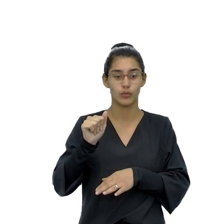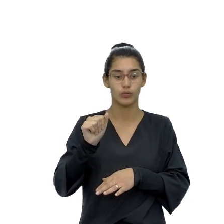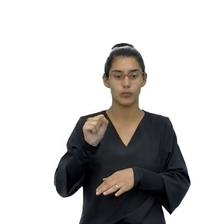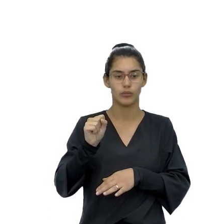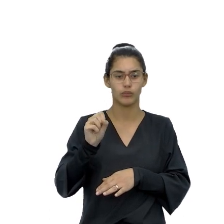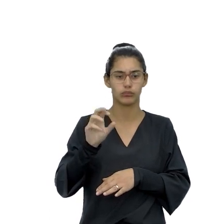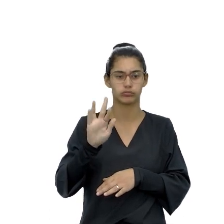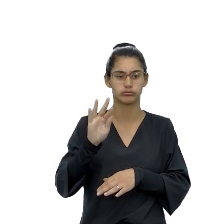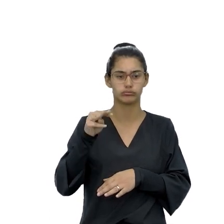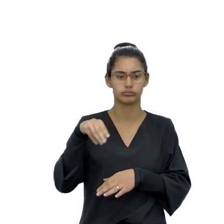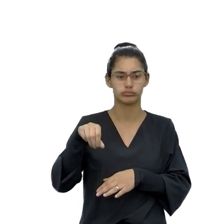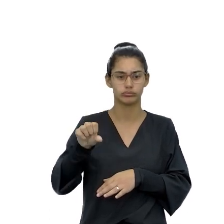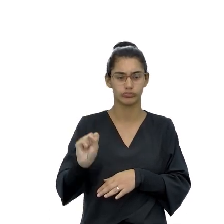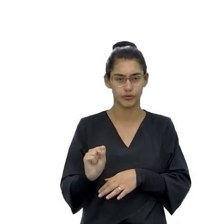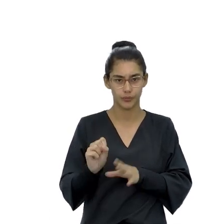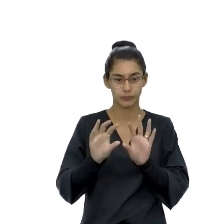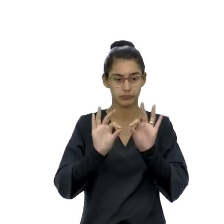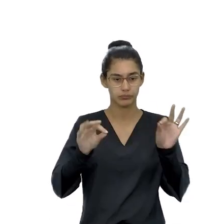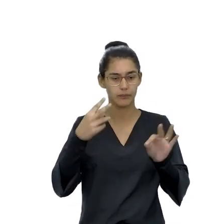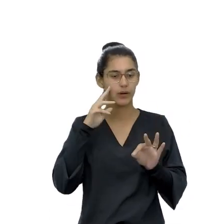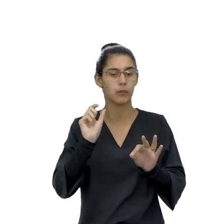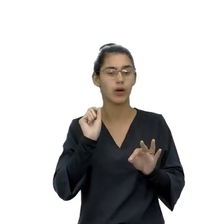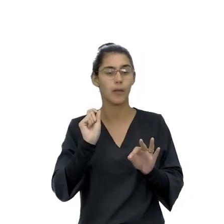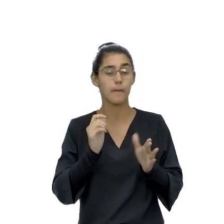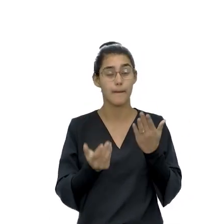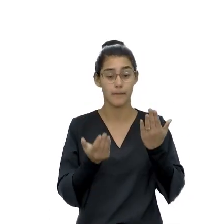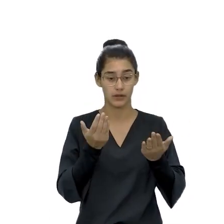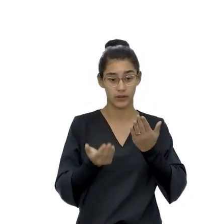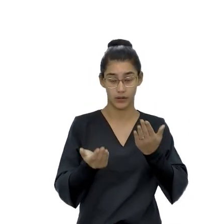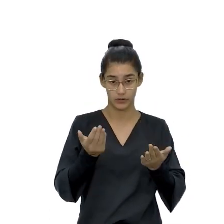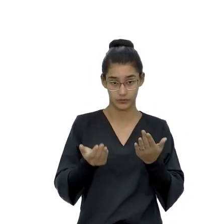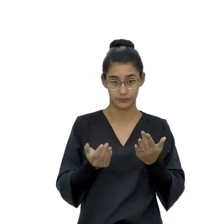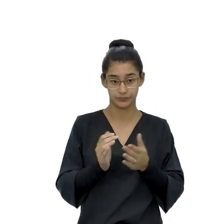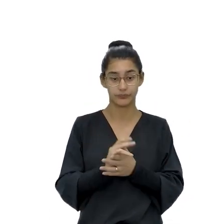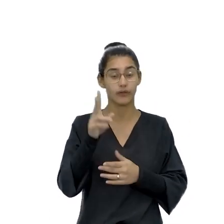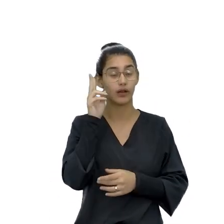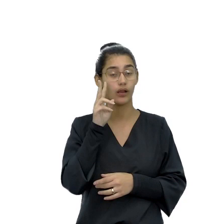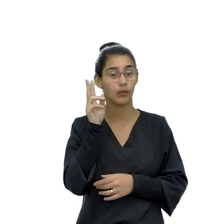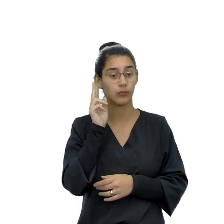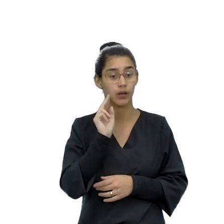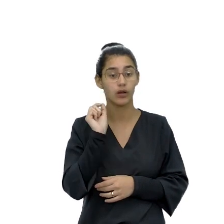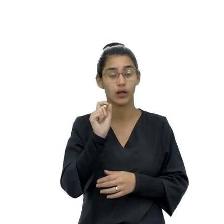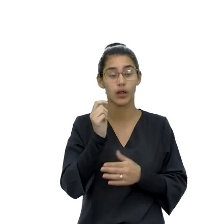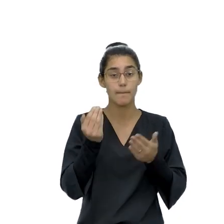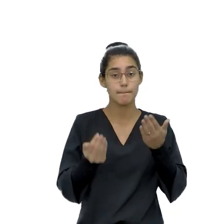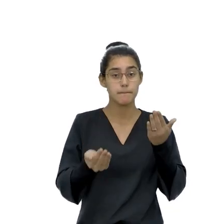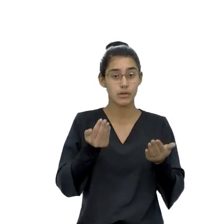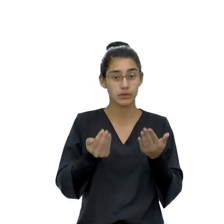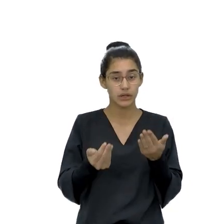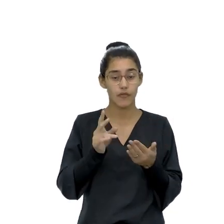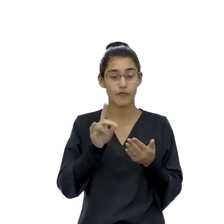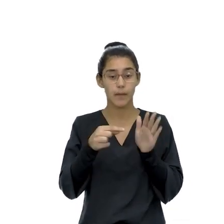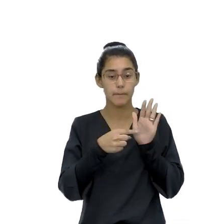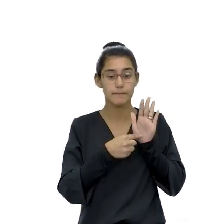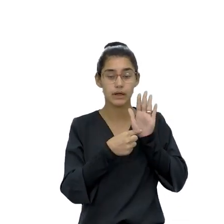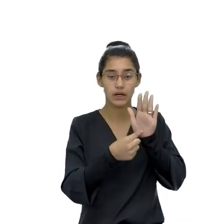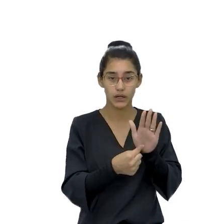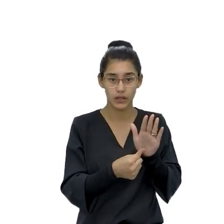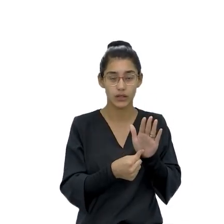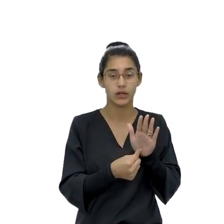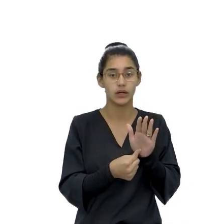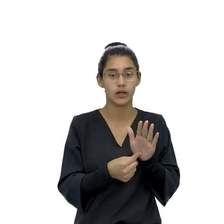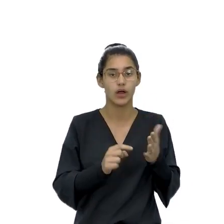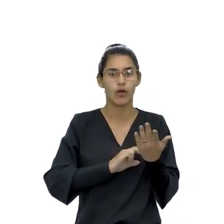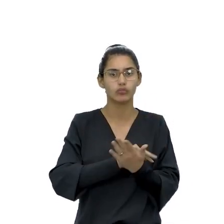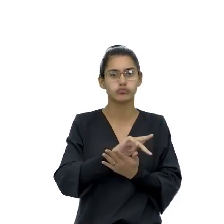medidas, olhando especificamente para onde? Para proporcionalidade. Lembrando que a proporcionalidade ela vai aparecer